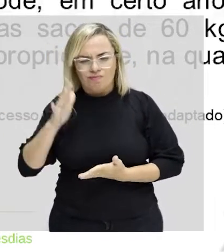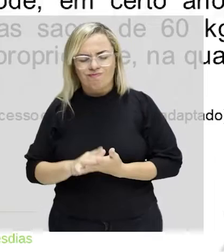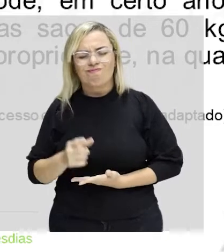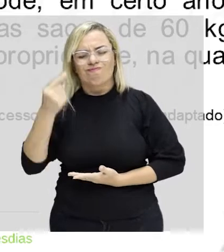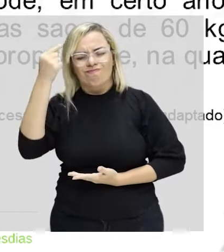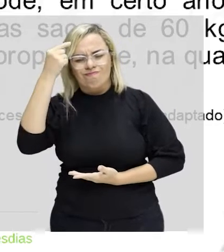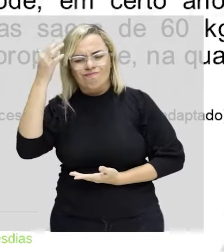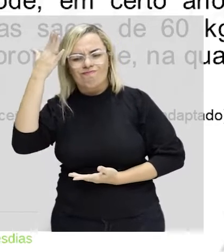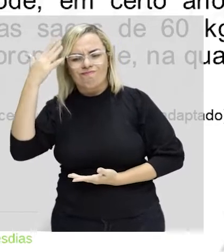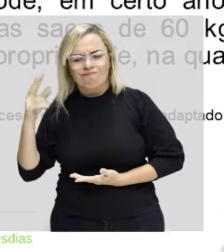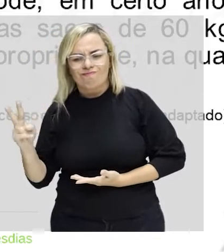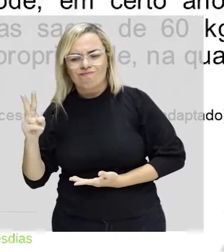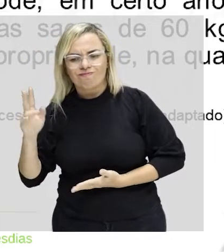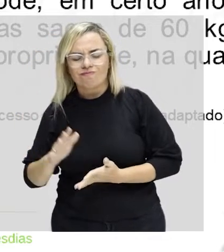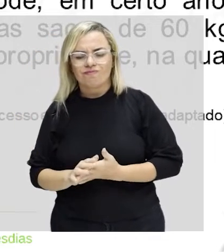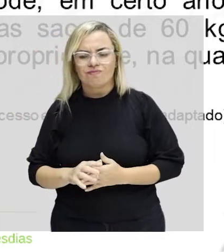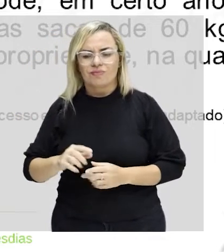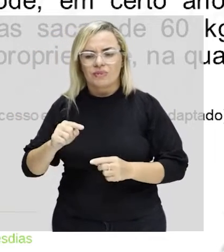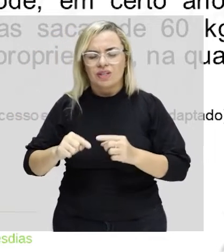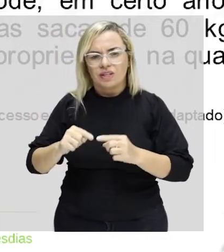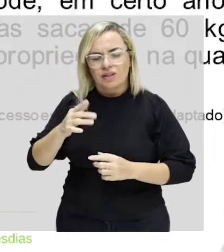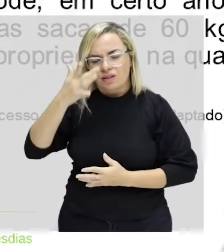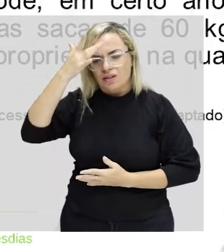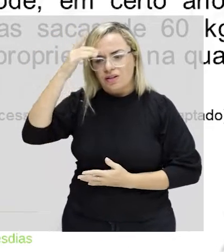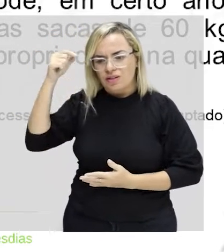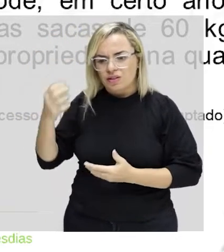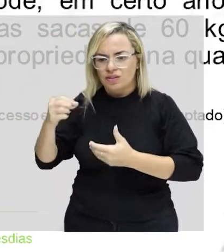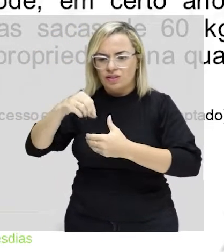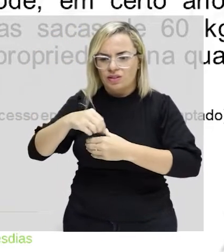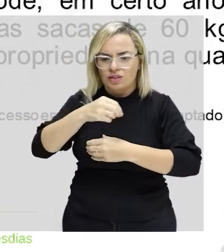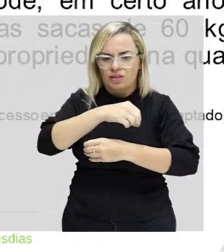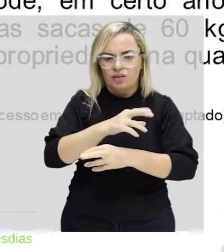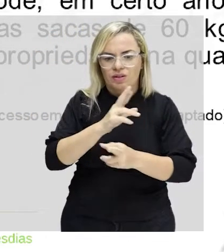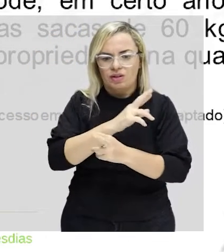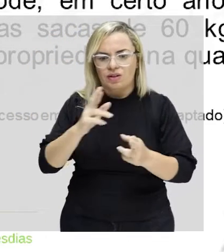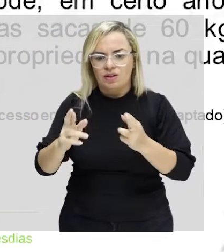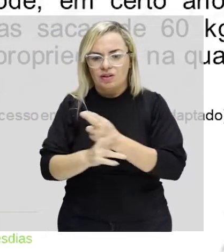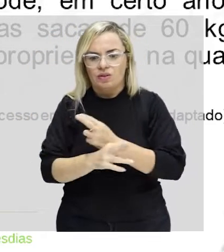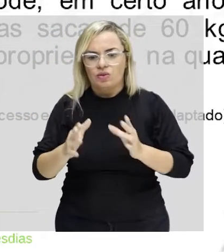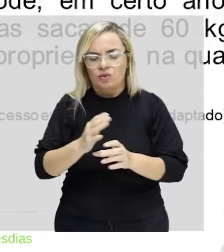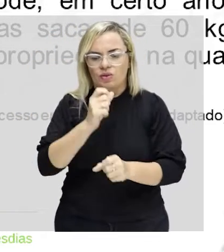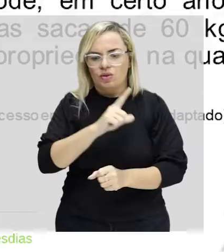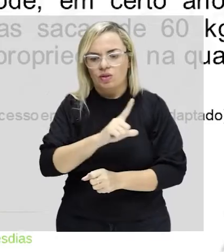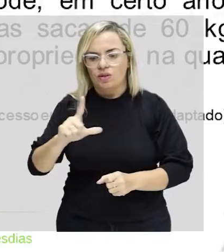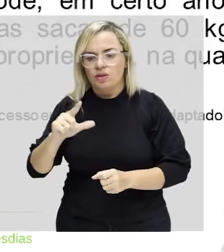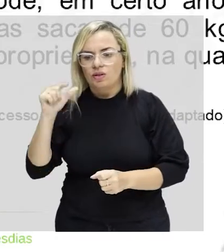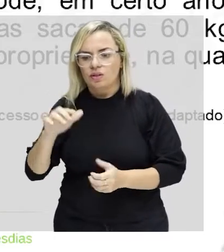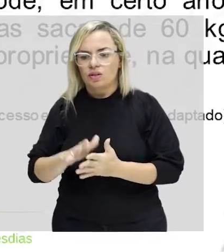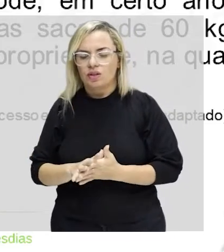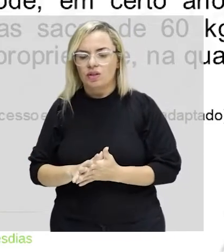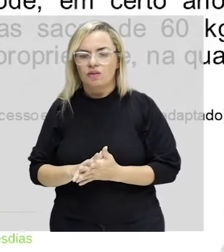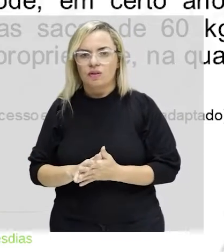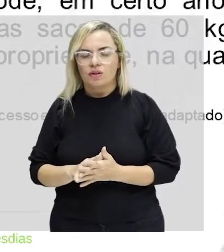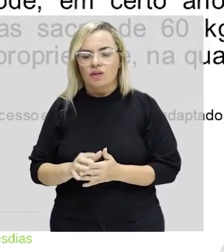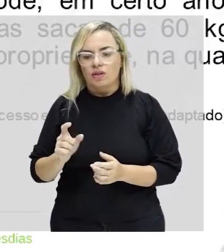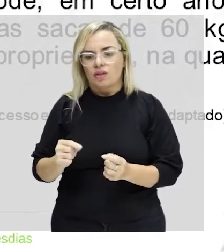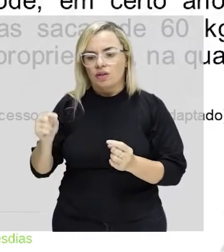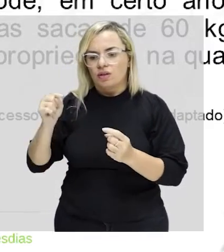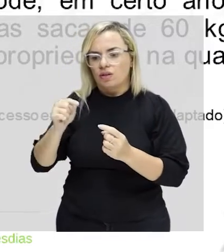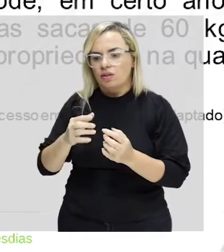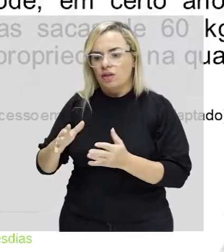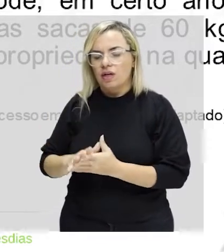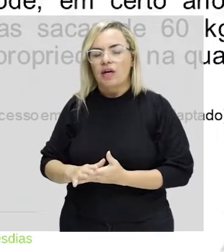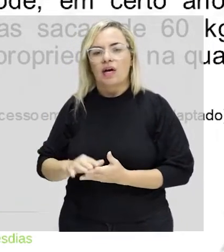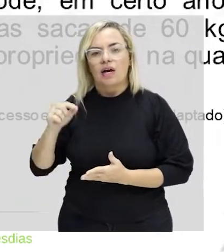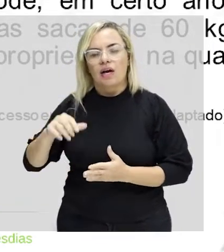certo ano, determinar uma relação do lucro L que obteve em função das sacas de 60 quilos